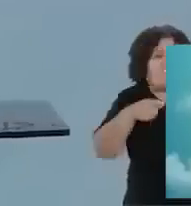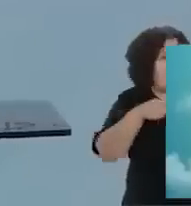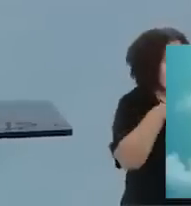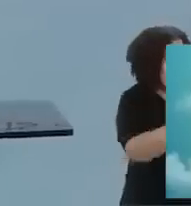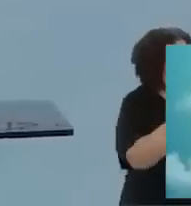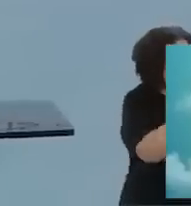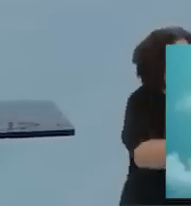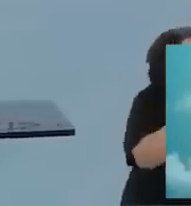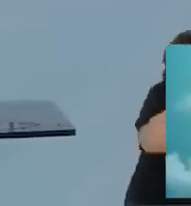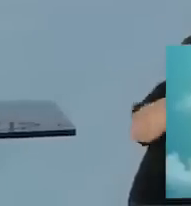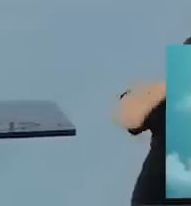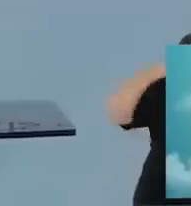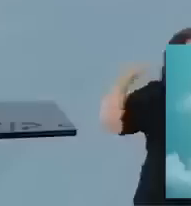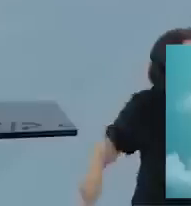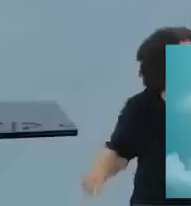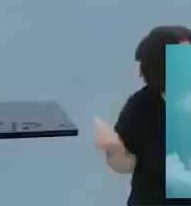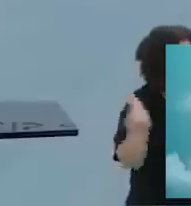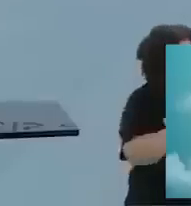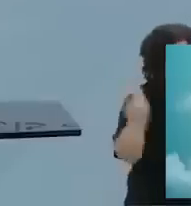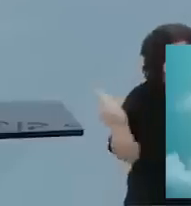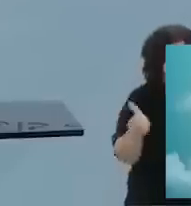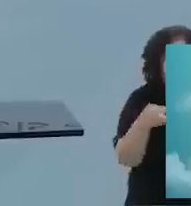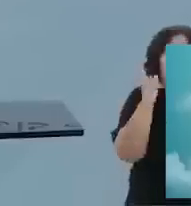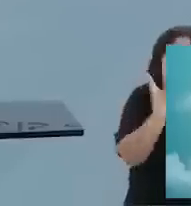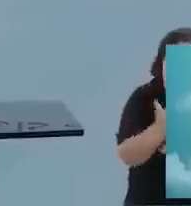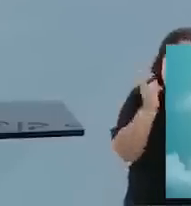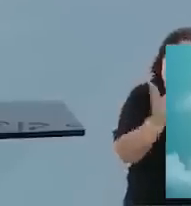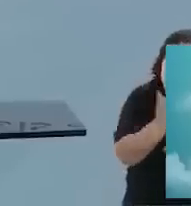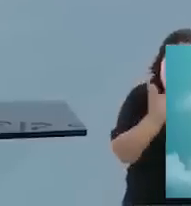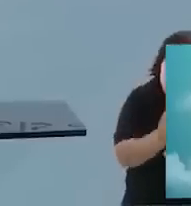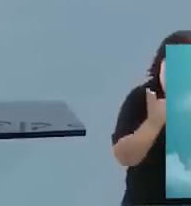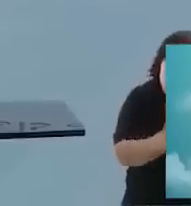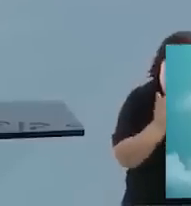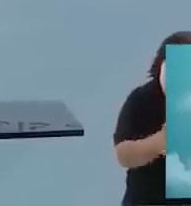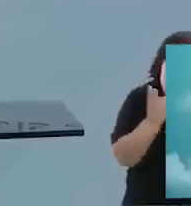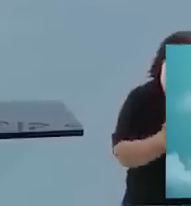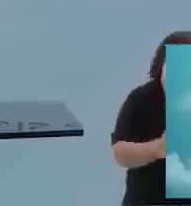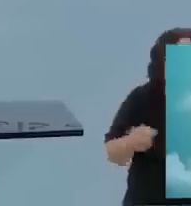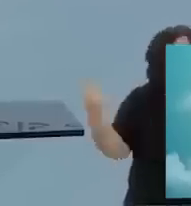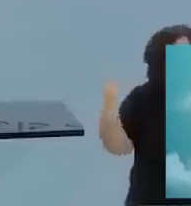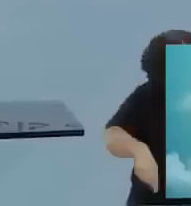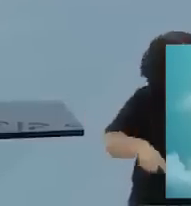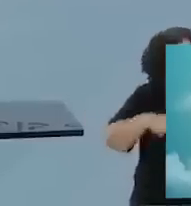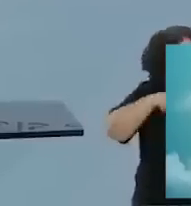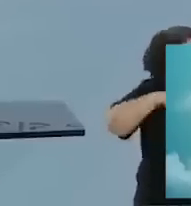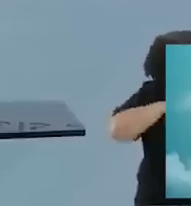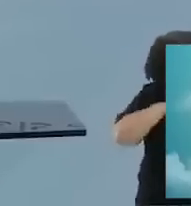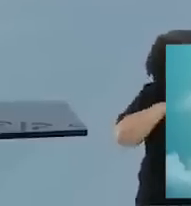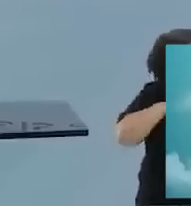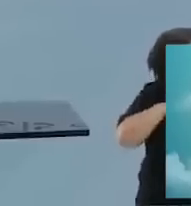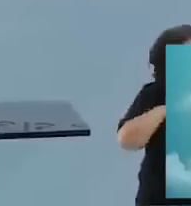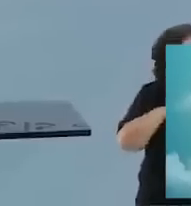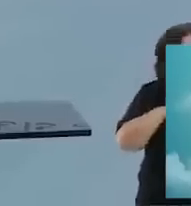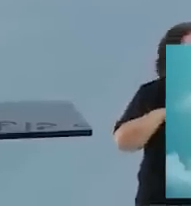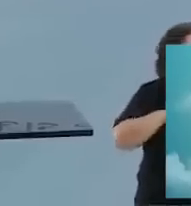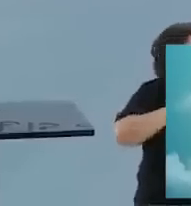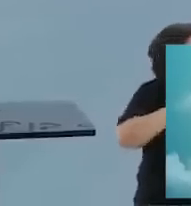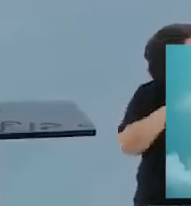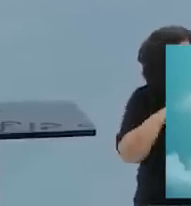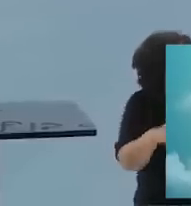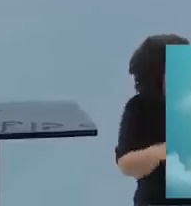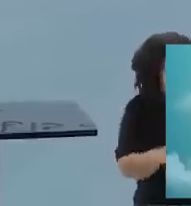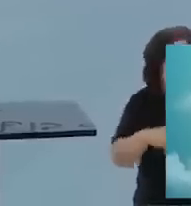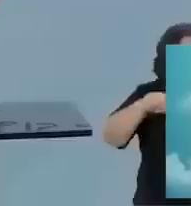guerras. Conflito de nações contra nações, de reinos contra reinos. Guerras étnicas, guerras